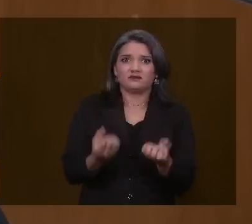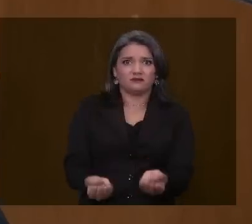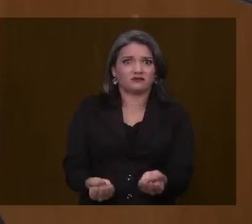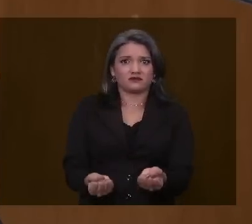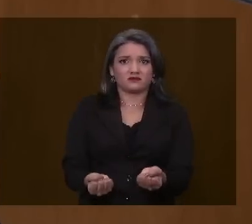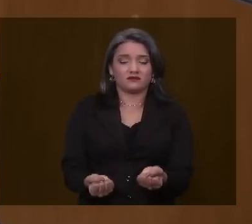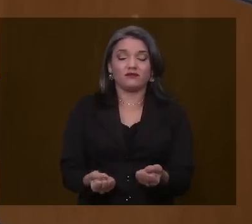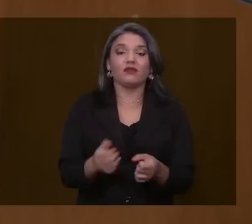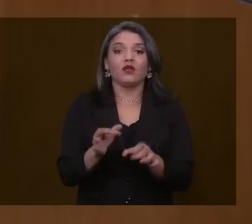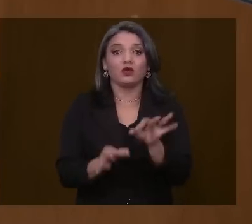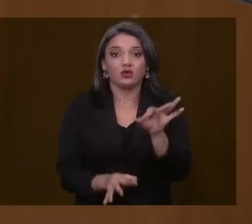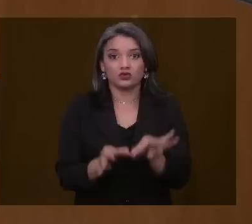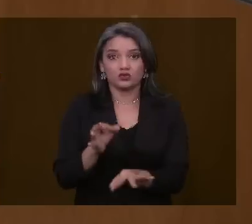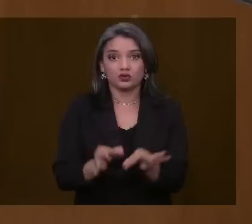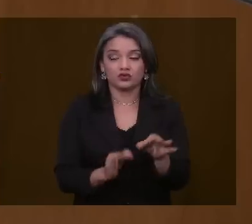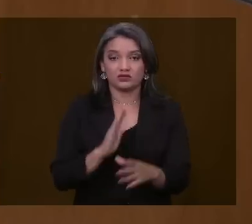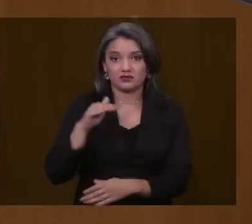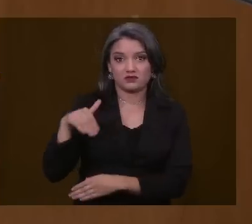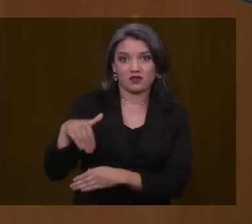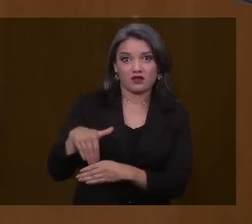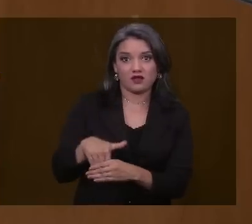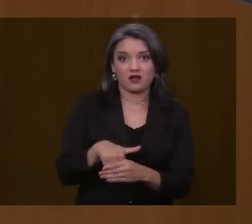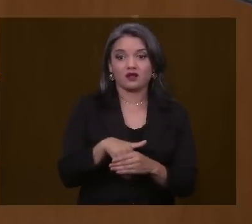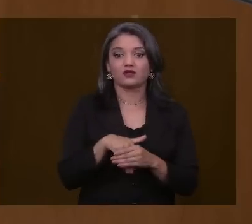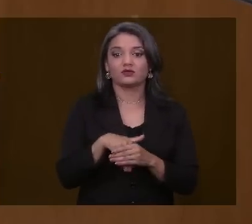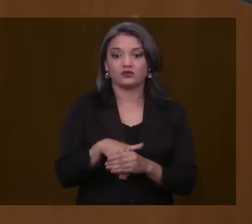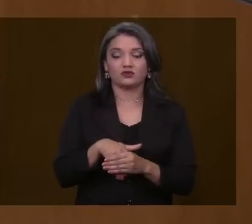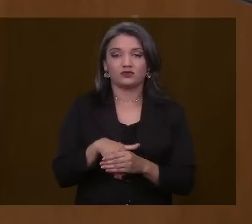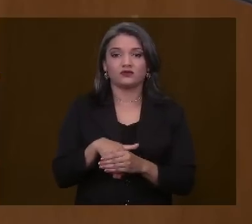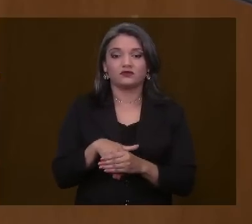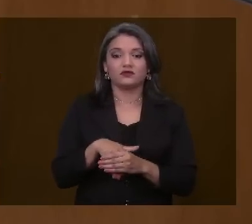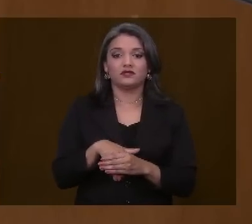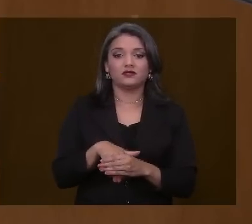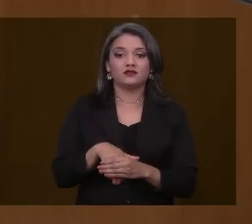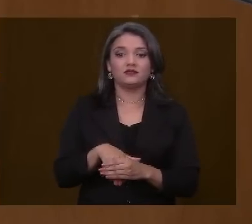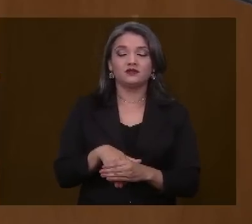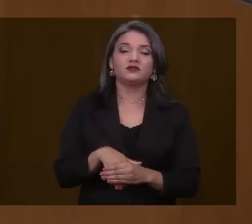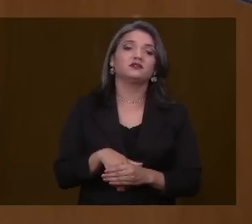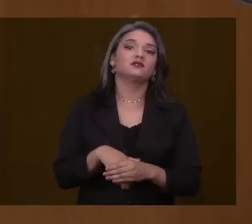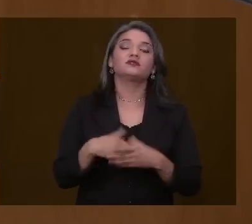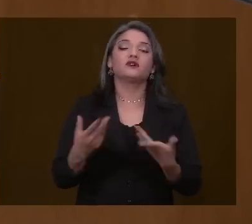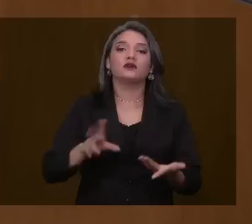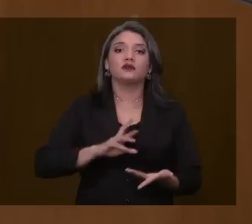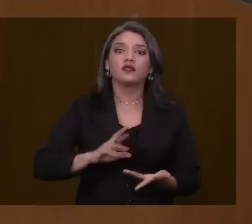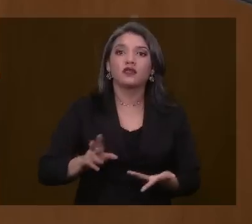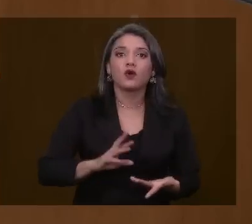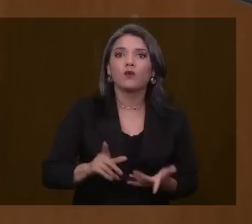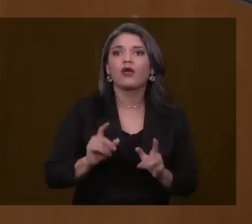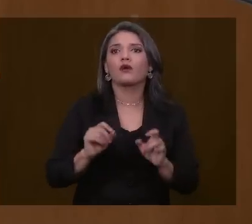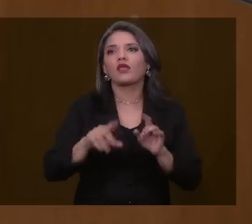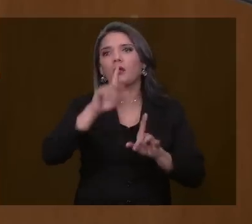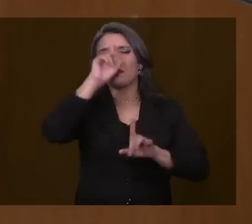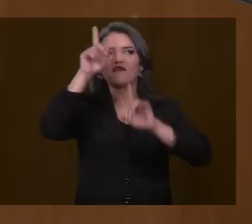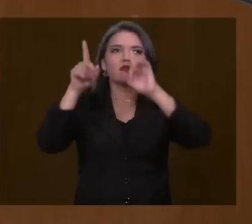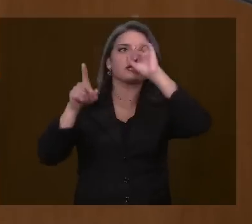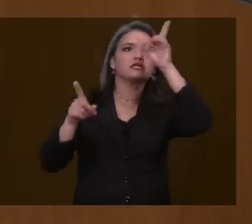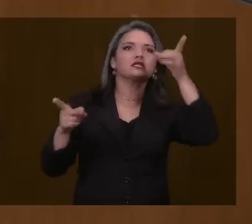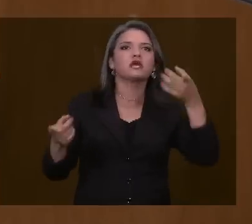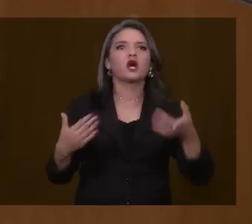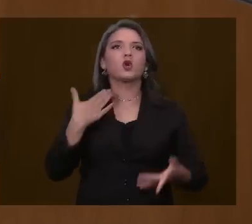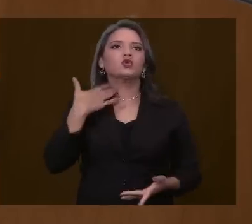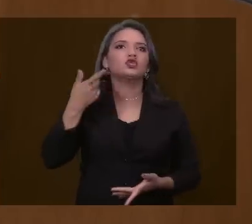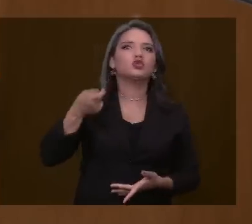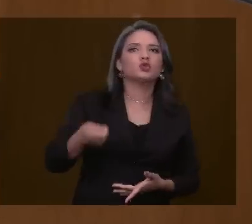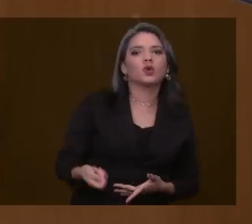justiça eleitoral, como sabemos, não foi uma invenção de magistrados ávidos